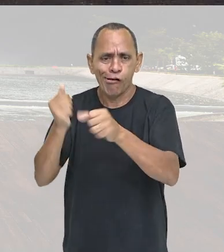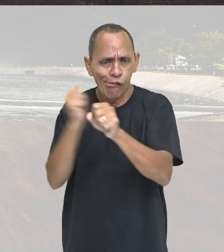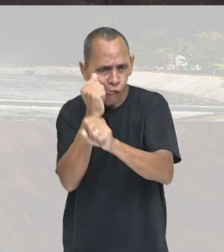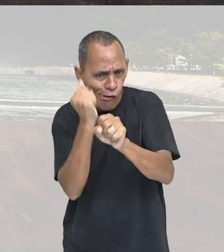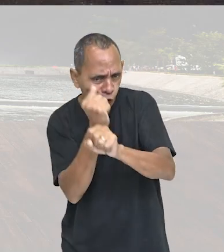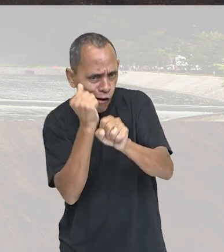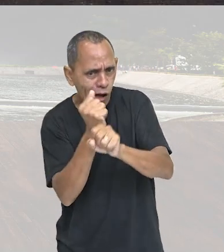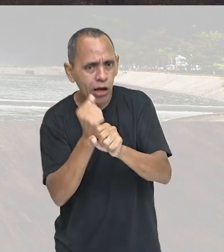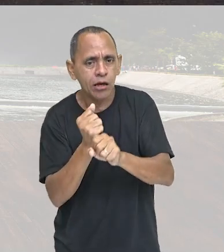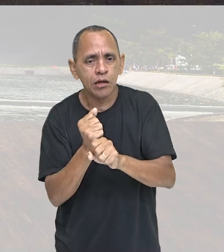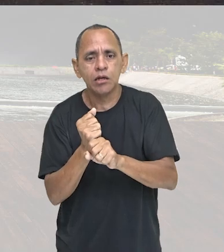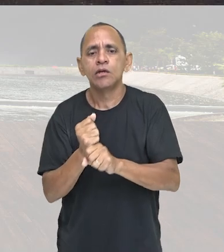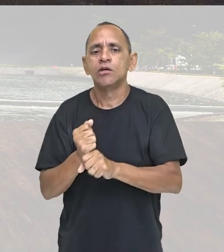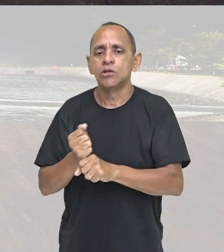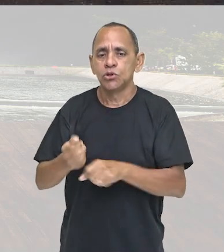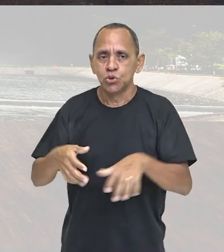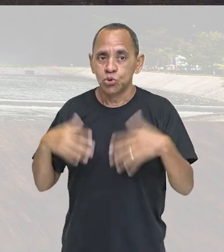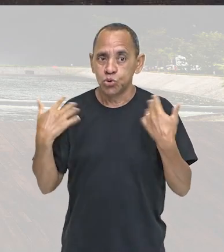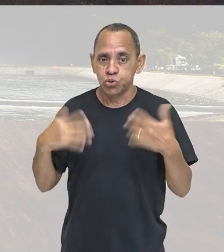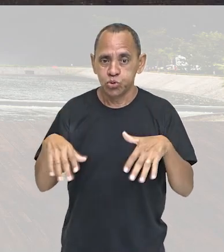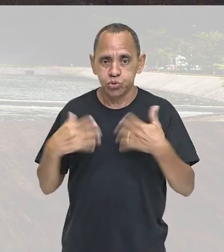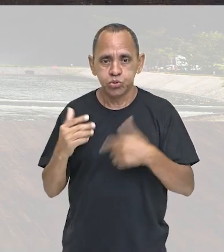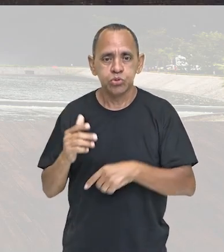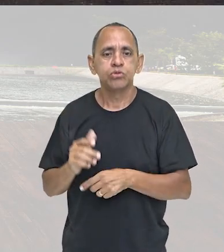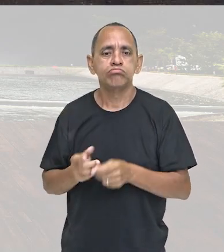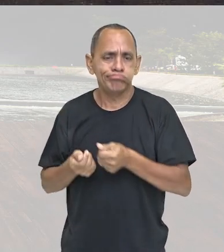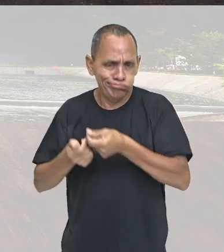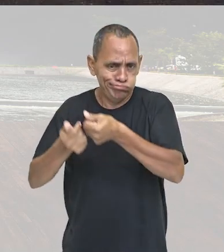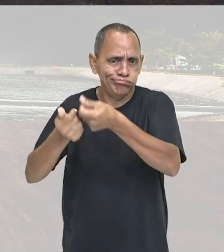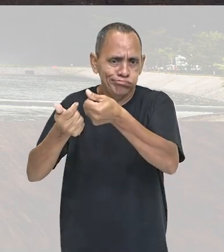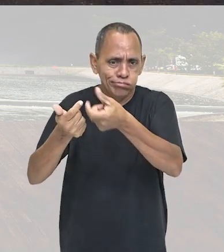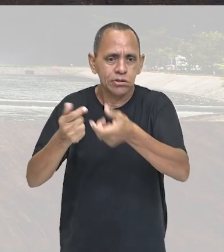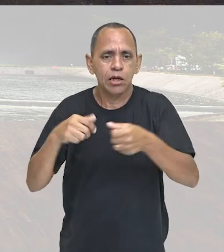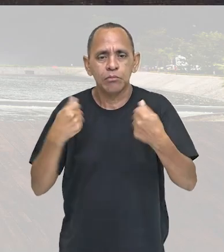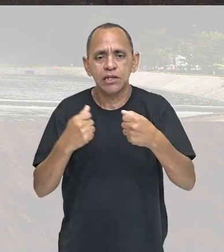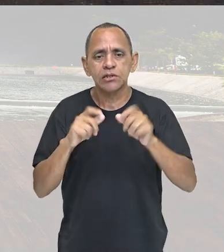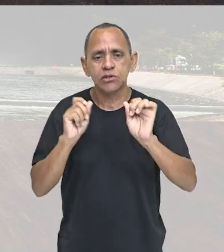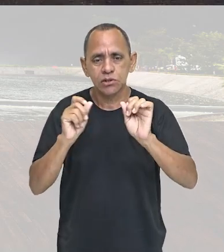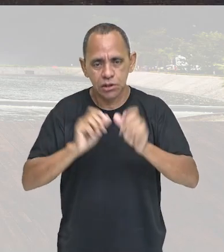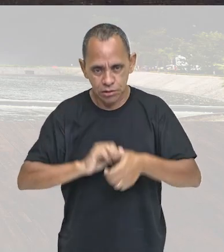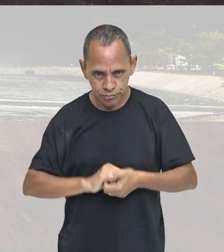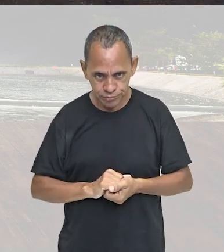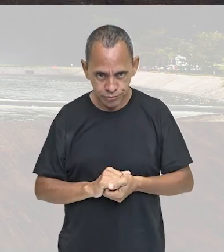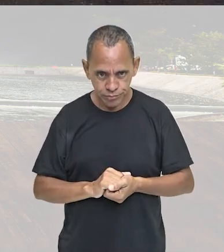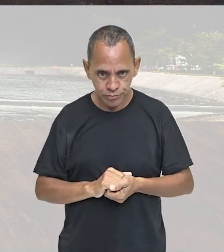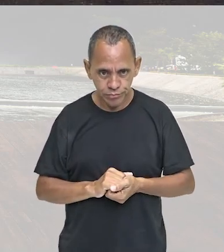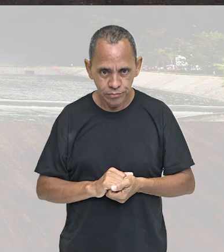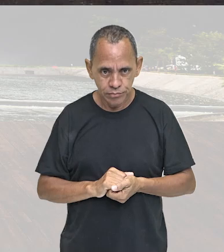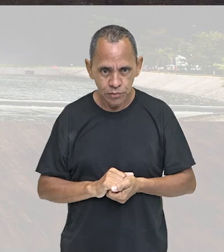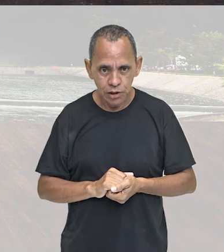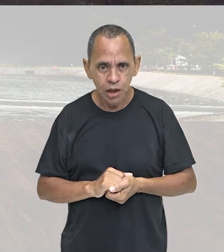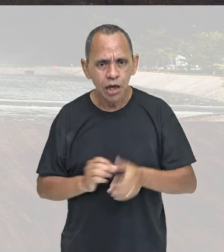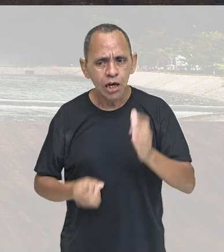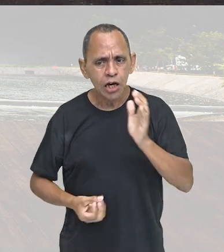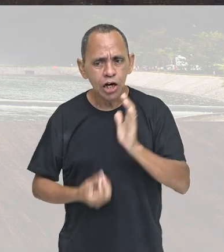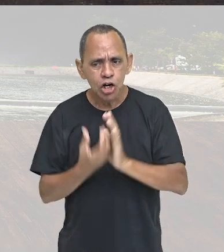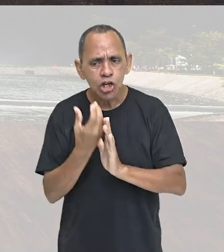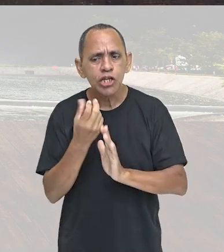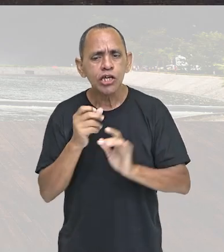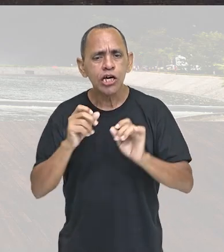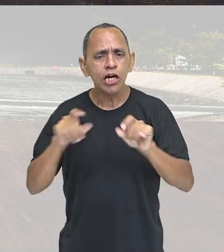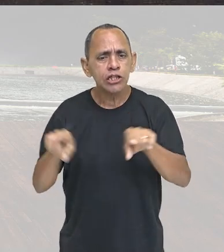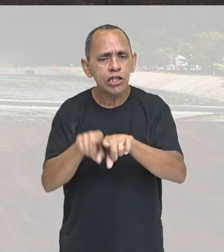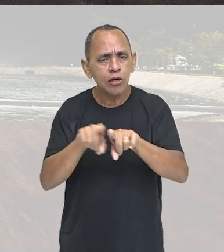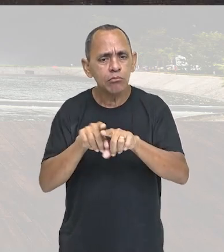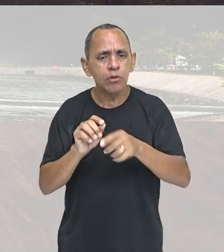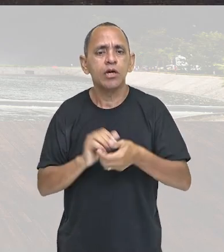e, além disso, né, precisa de um lago. Quando se constrói uma usina hidrelétrica, cria-se um lago e